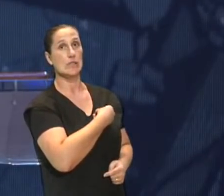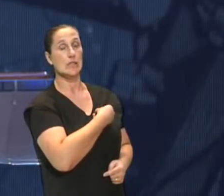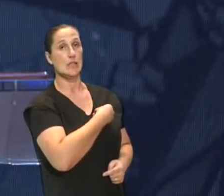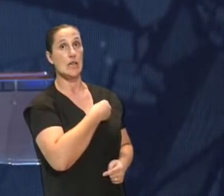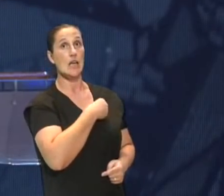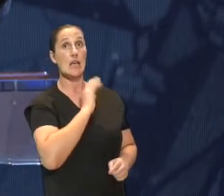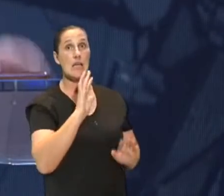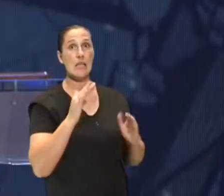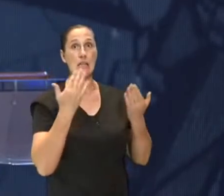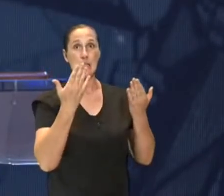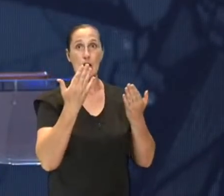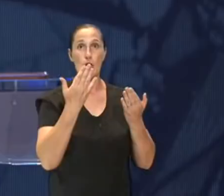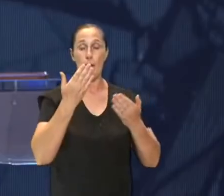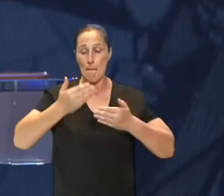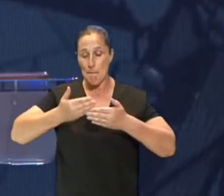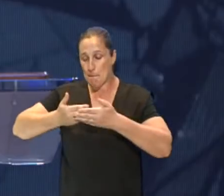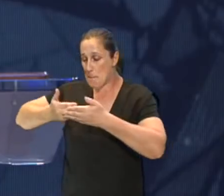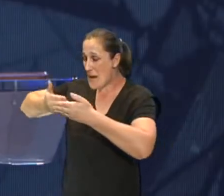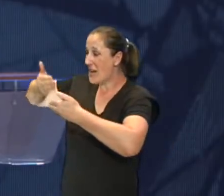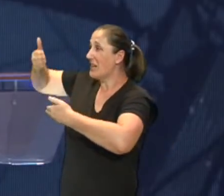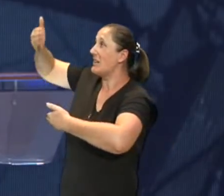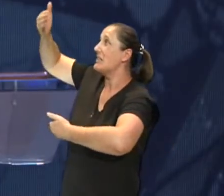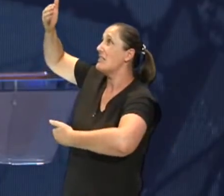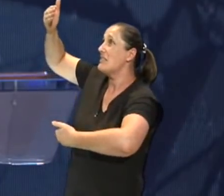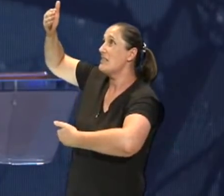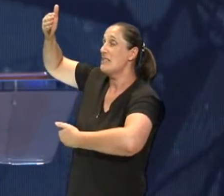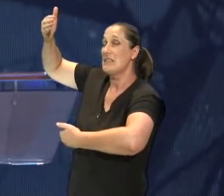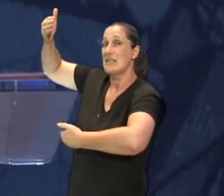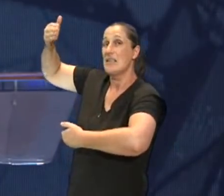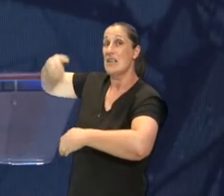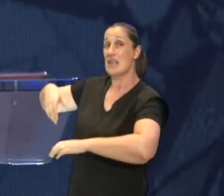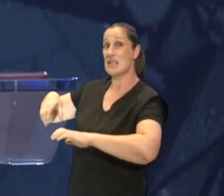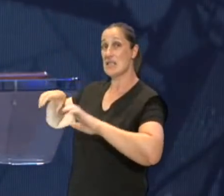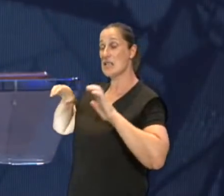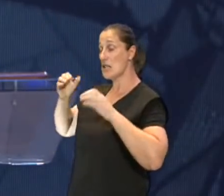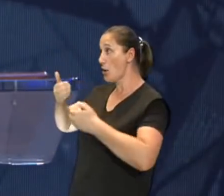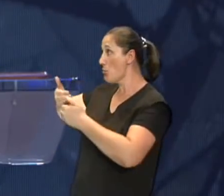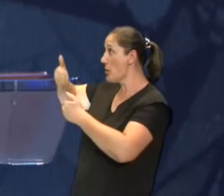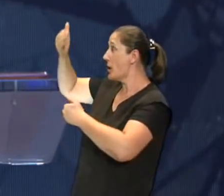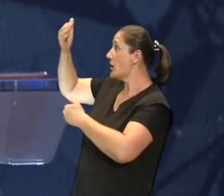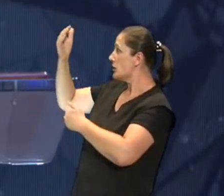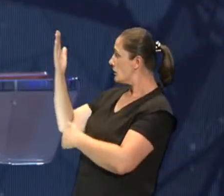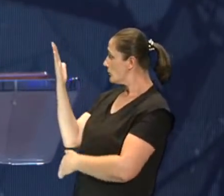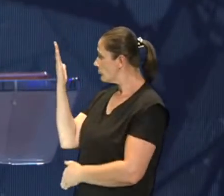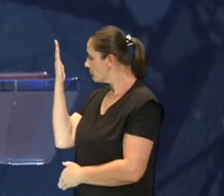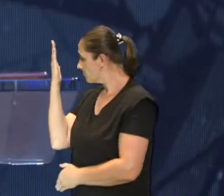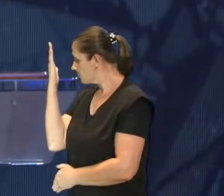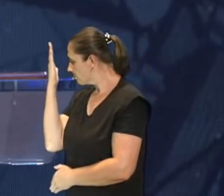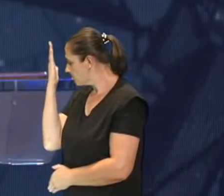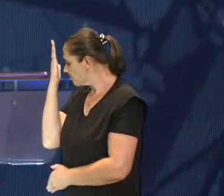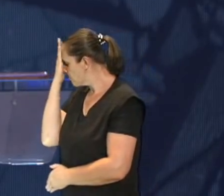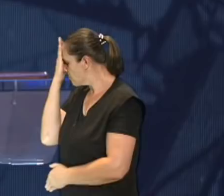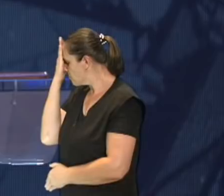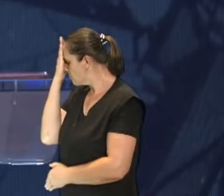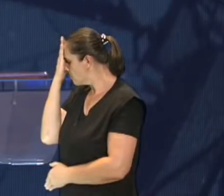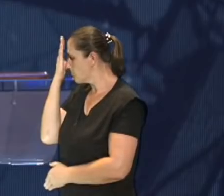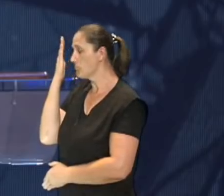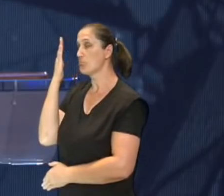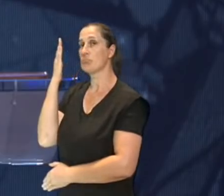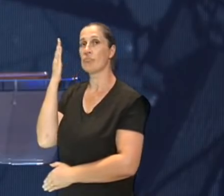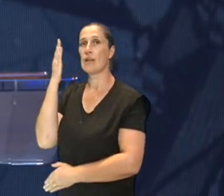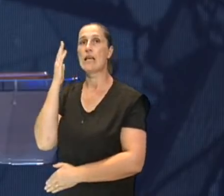ele então olha para a parede lisa. E sabe, a única pessoa que pode abrir